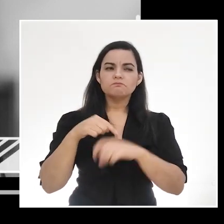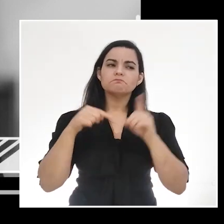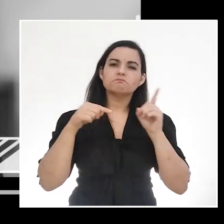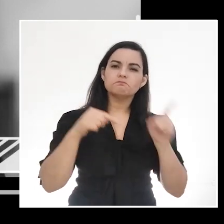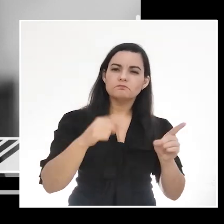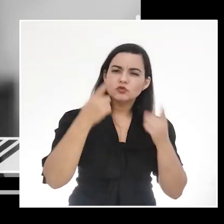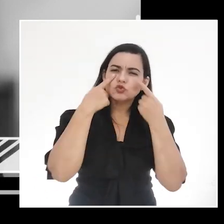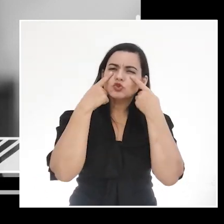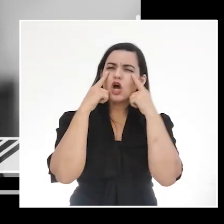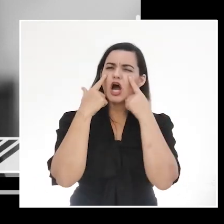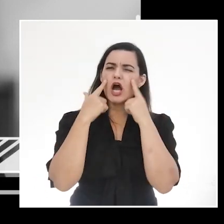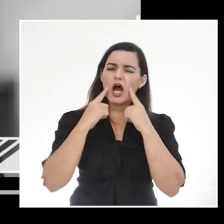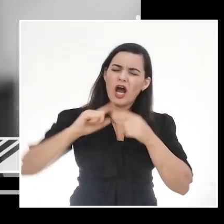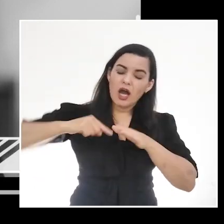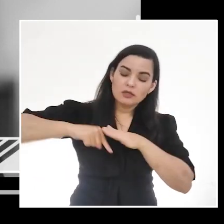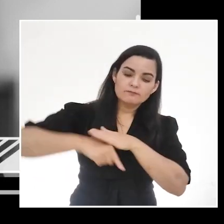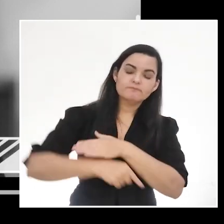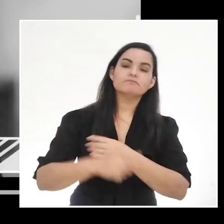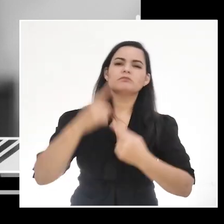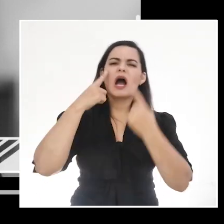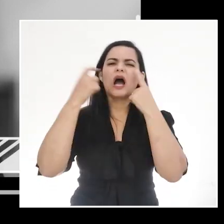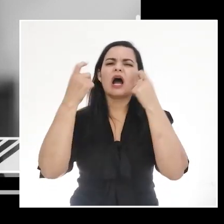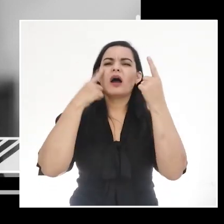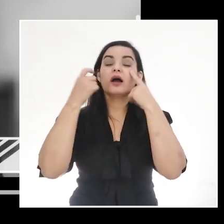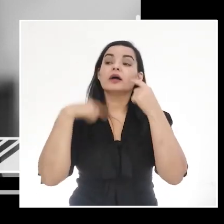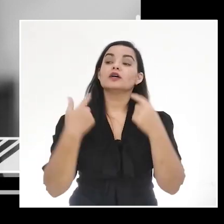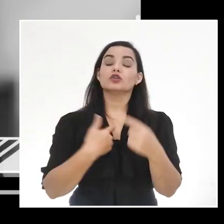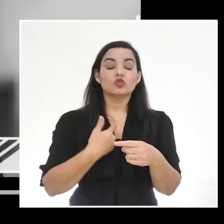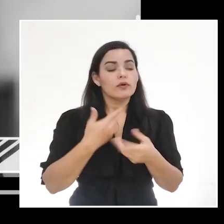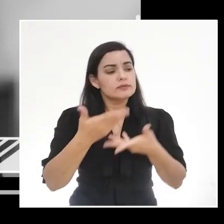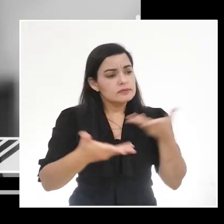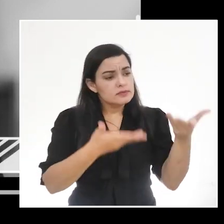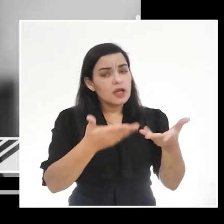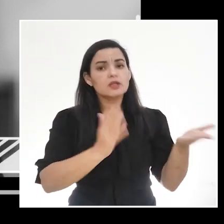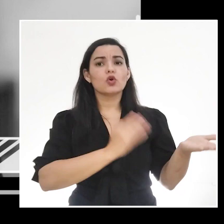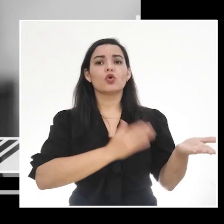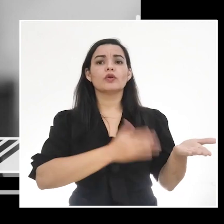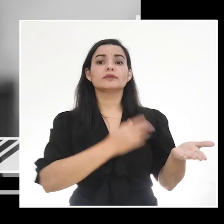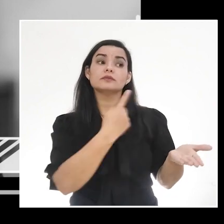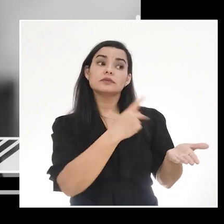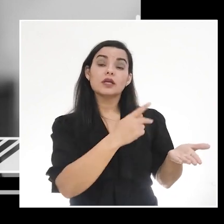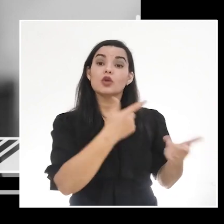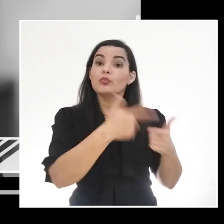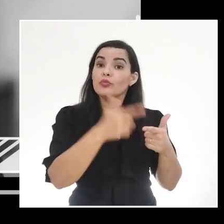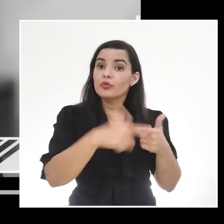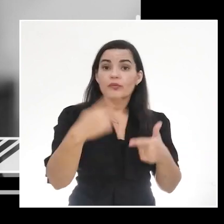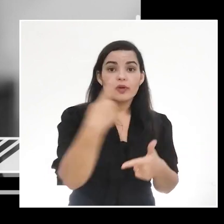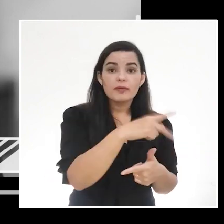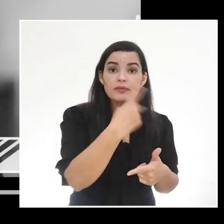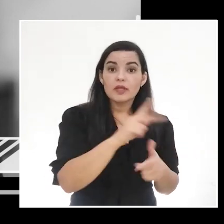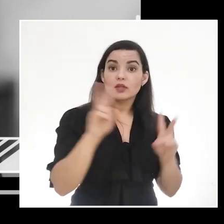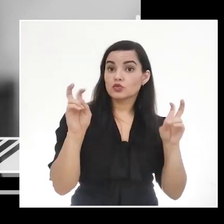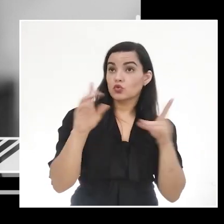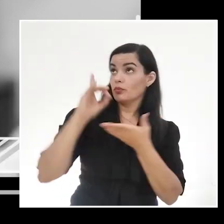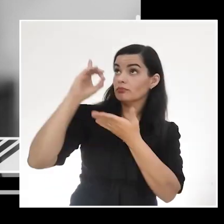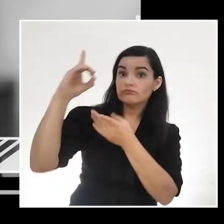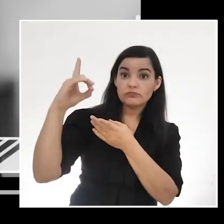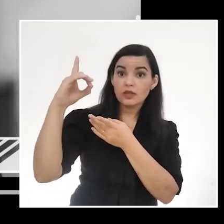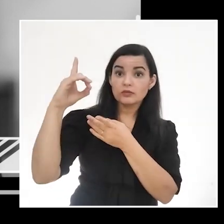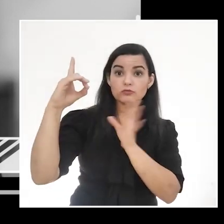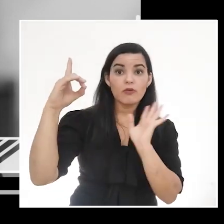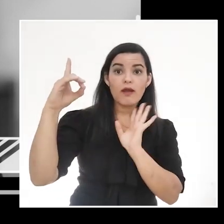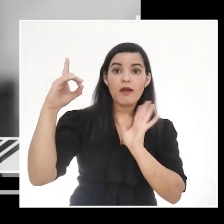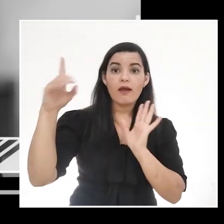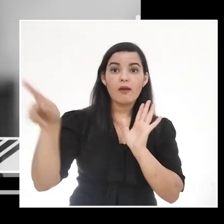Todos ficaram em silêncio e dentro de alguns instantes aquele irmão caiu em choro profundo e nós pudemos tratar